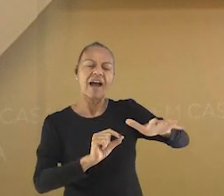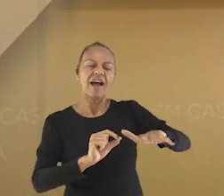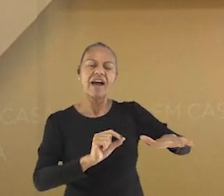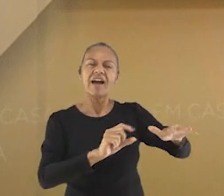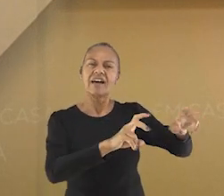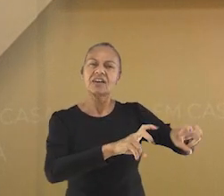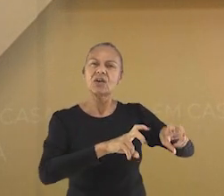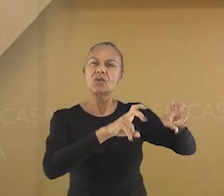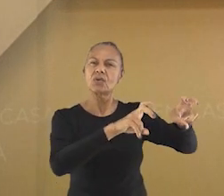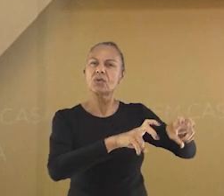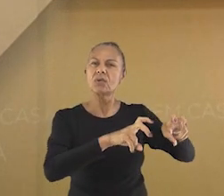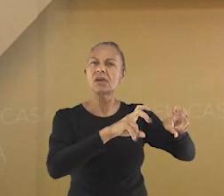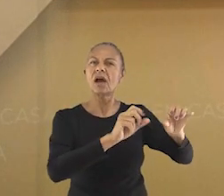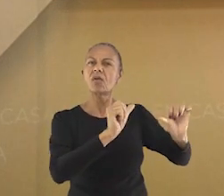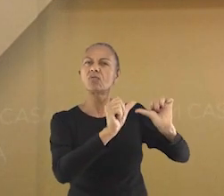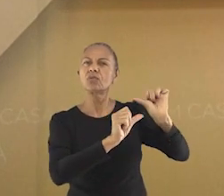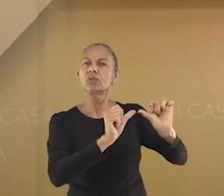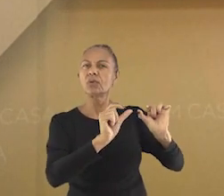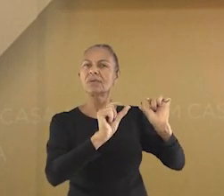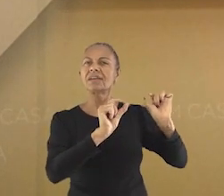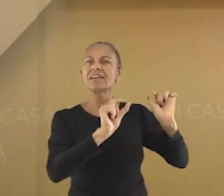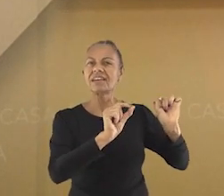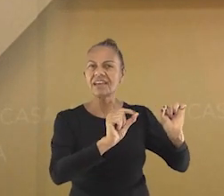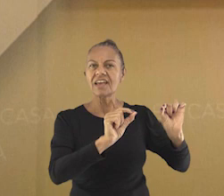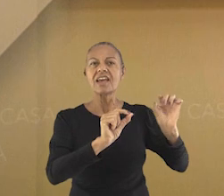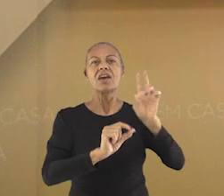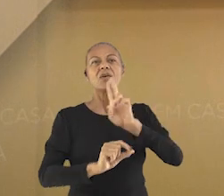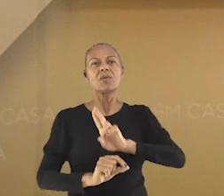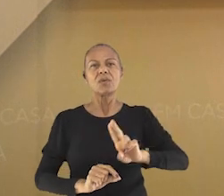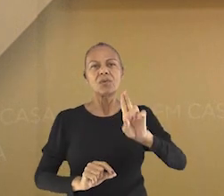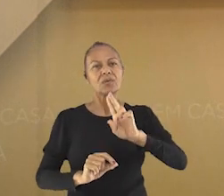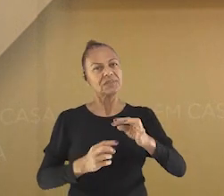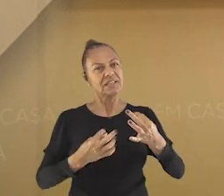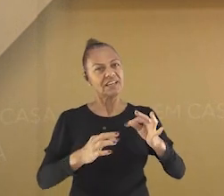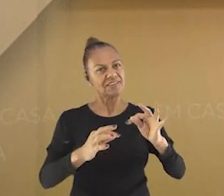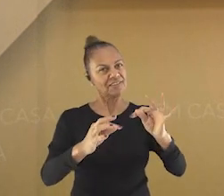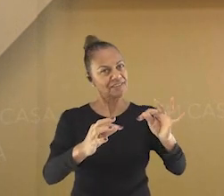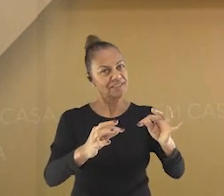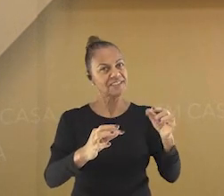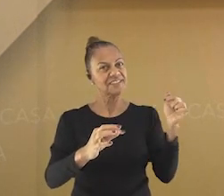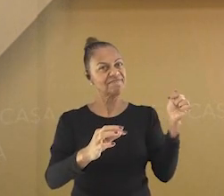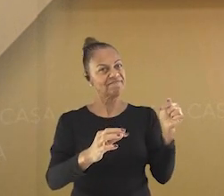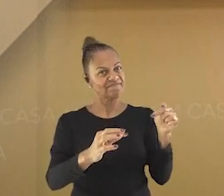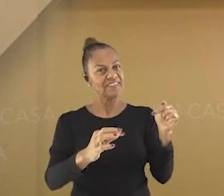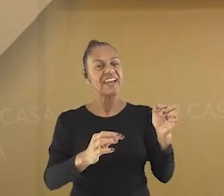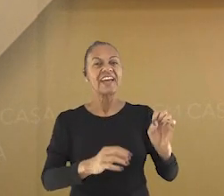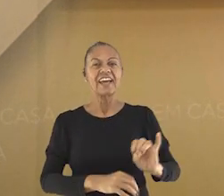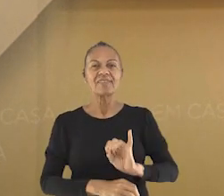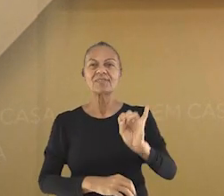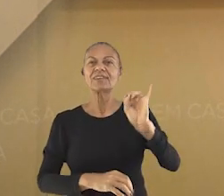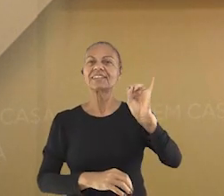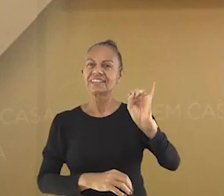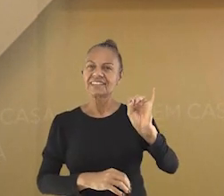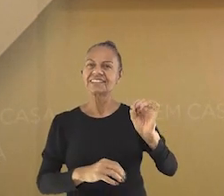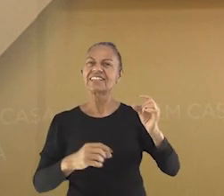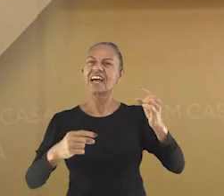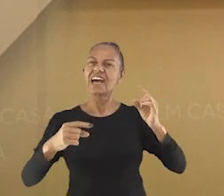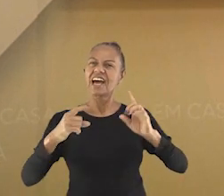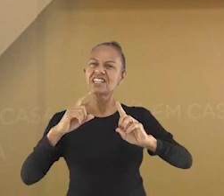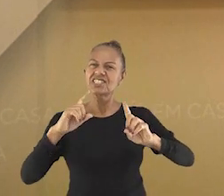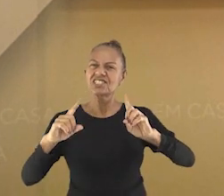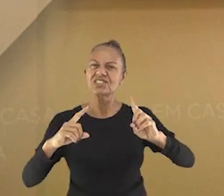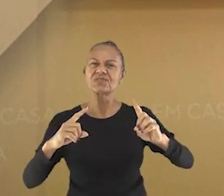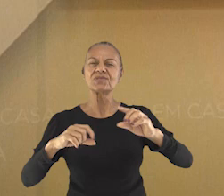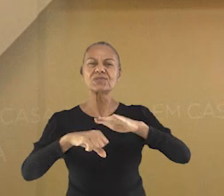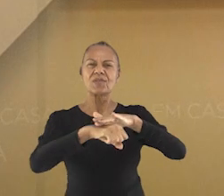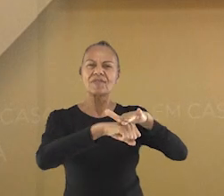de novas tecnologias. Discuta esse conteúdo que é tão importante com seu professor ou